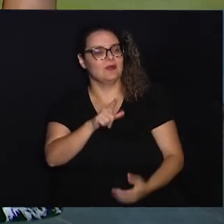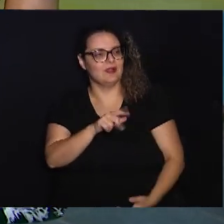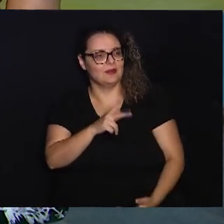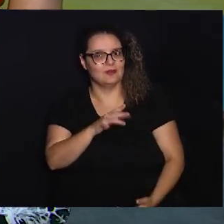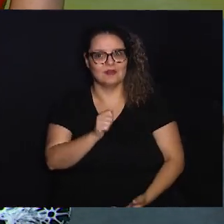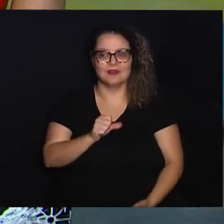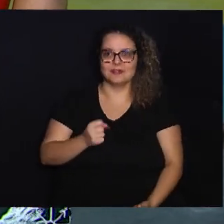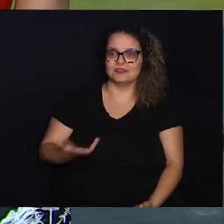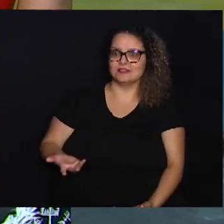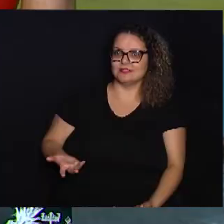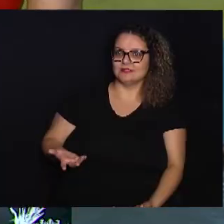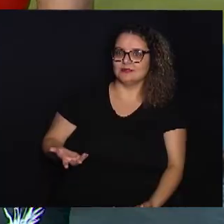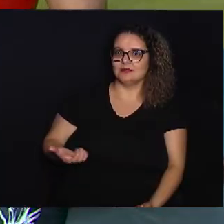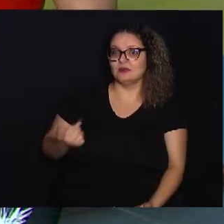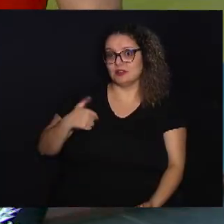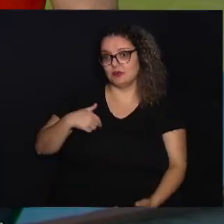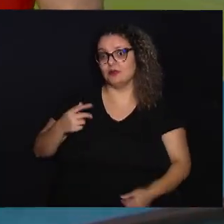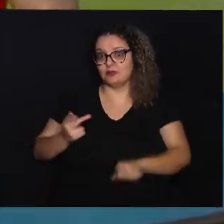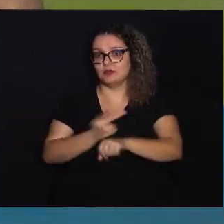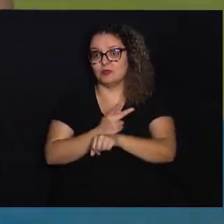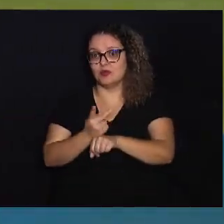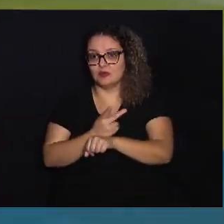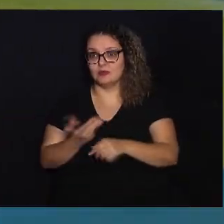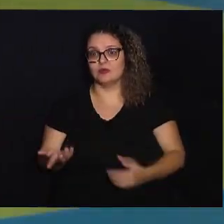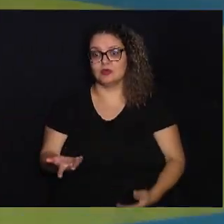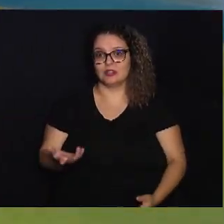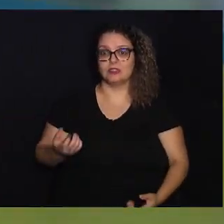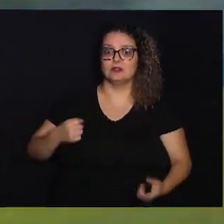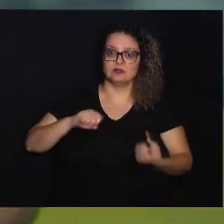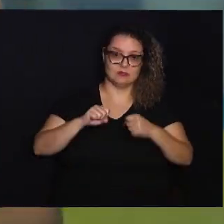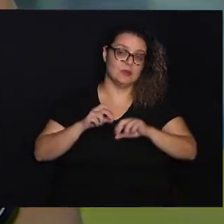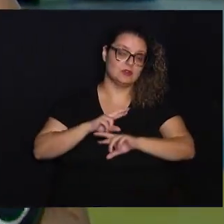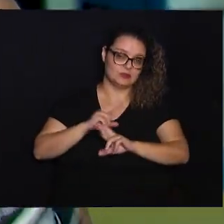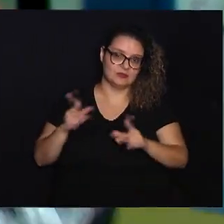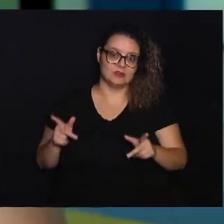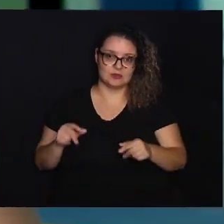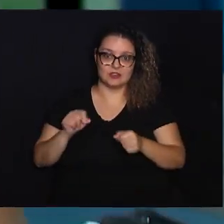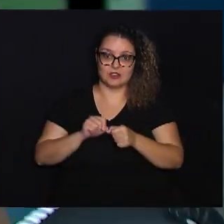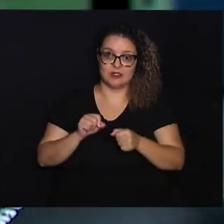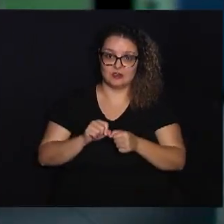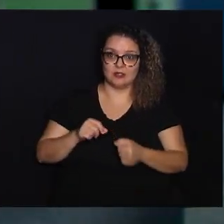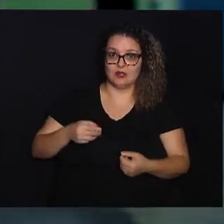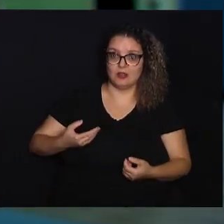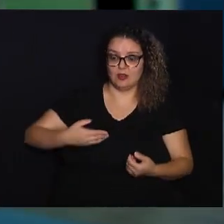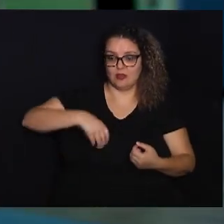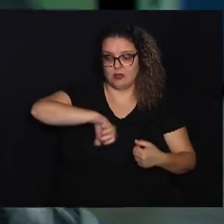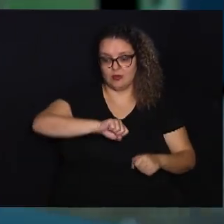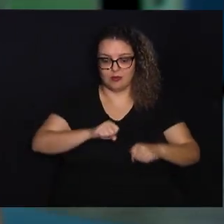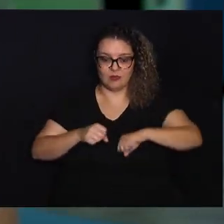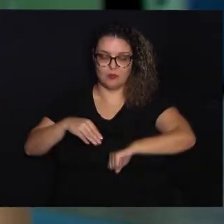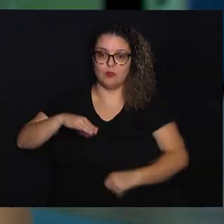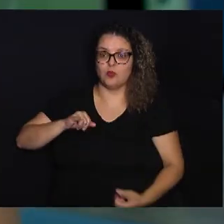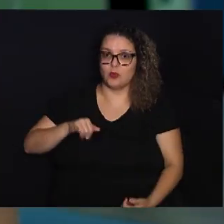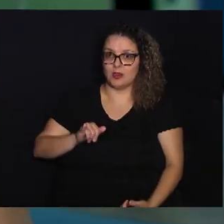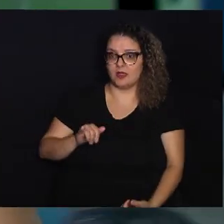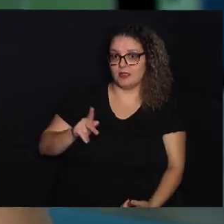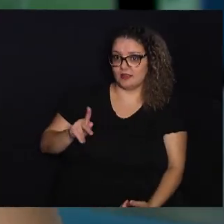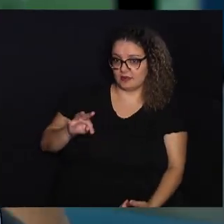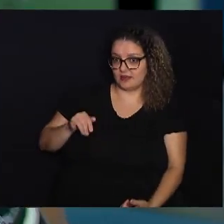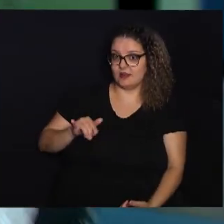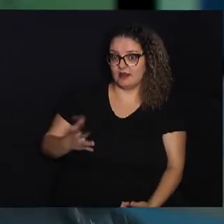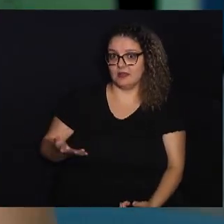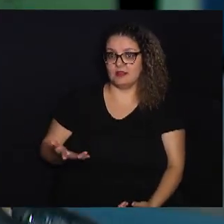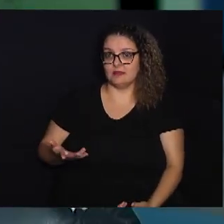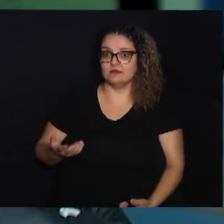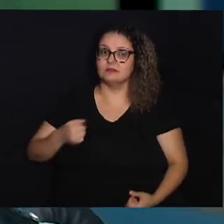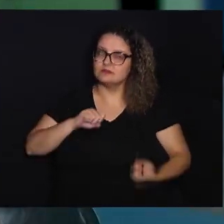ele se encontrou. Como que foi isso, Lucas? Eu tava procurando uma luta diferente, que eu fazia Muay Thai. Eu queria